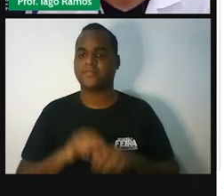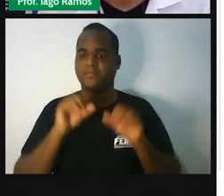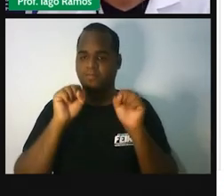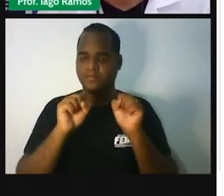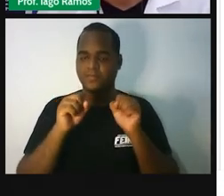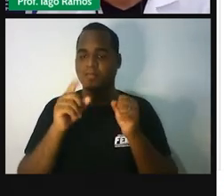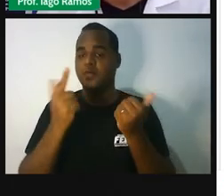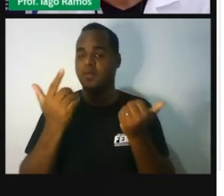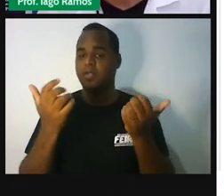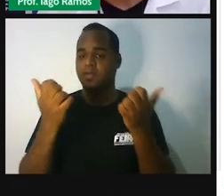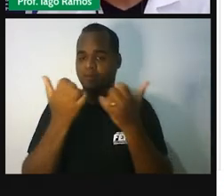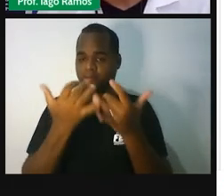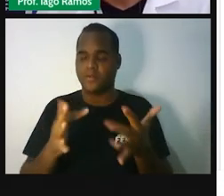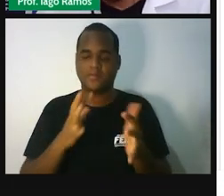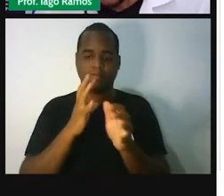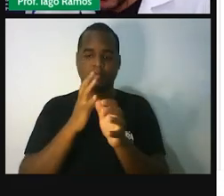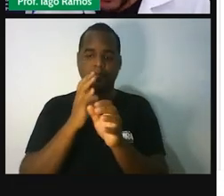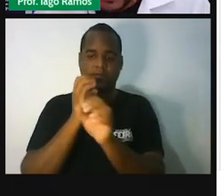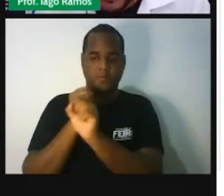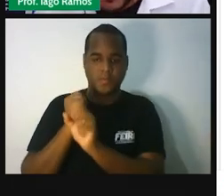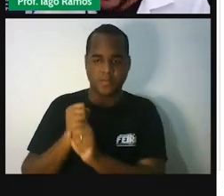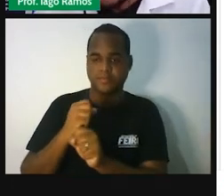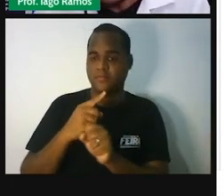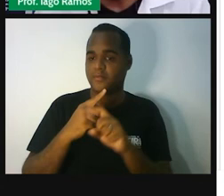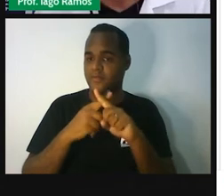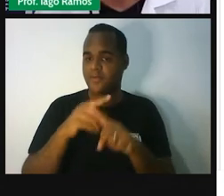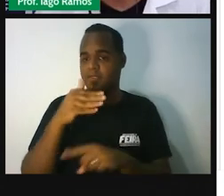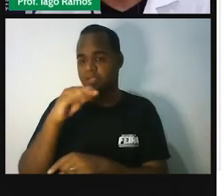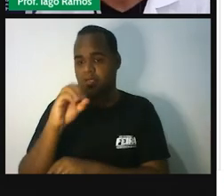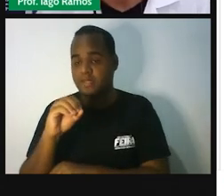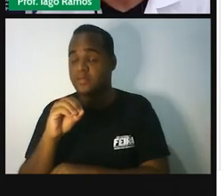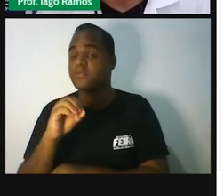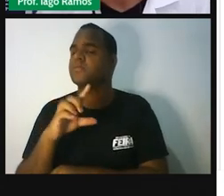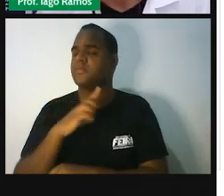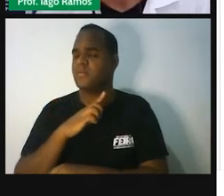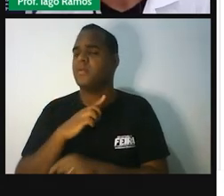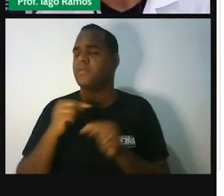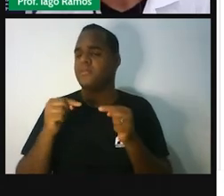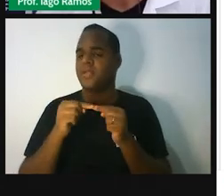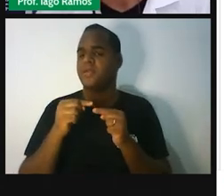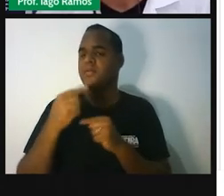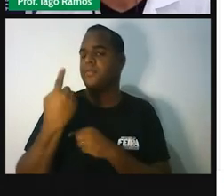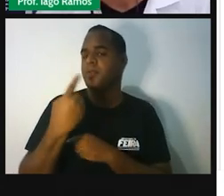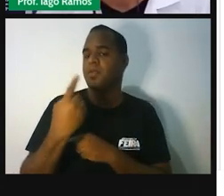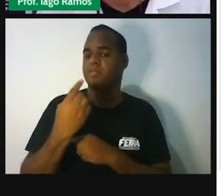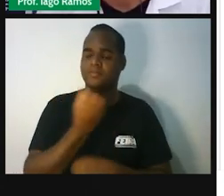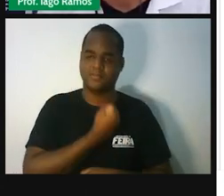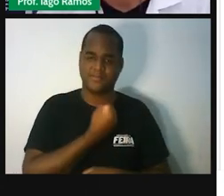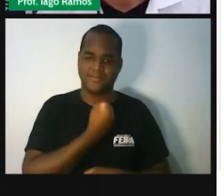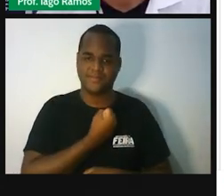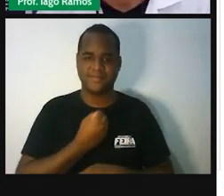ali, vezes 10 opções para esse primeiro número.